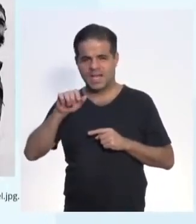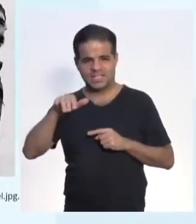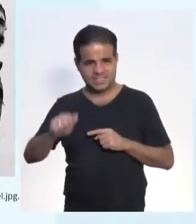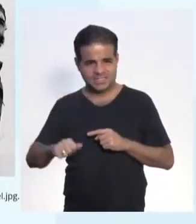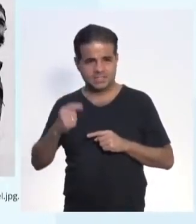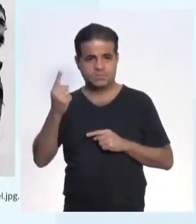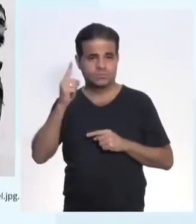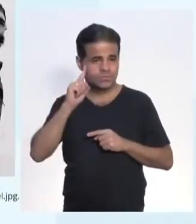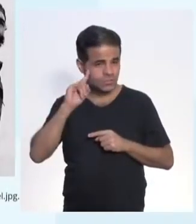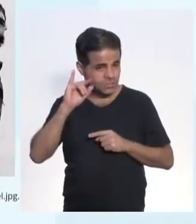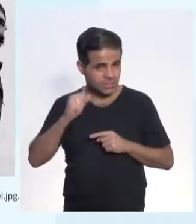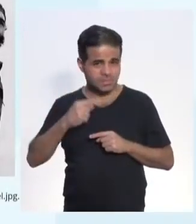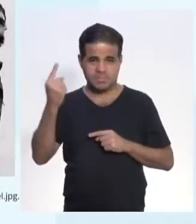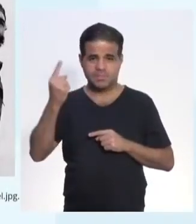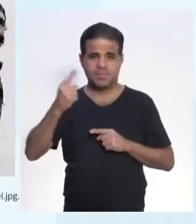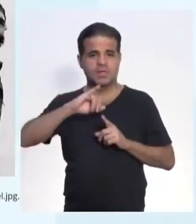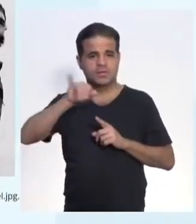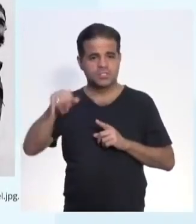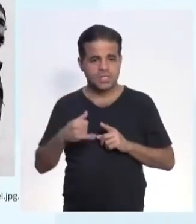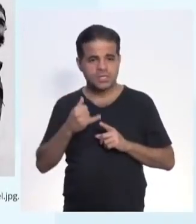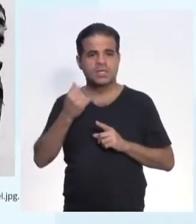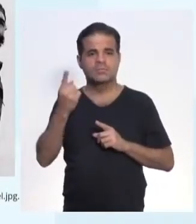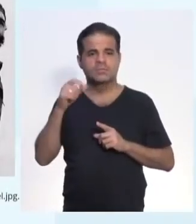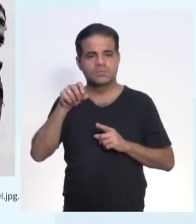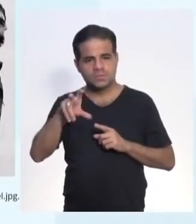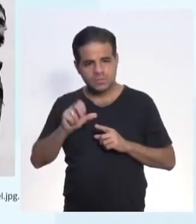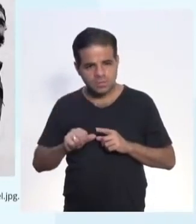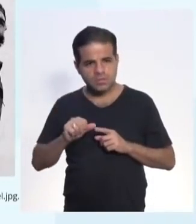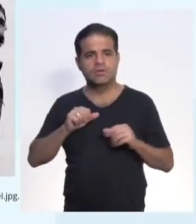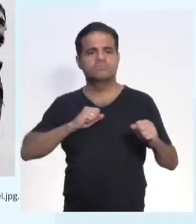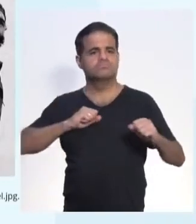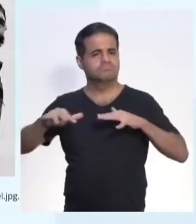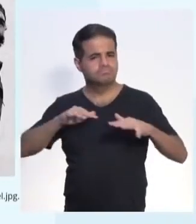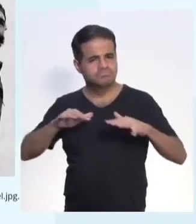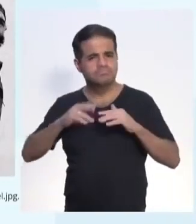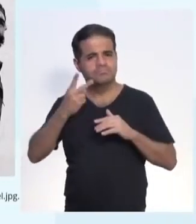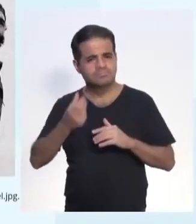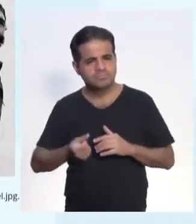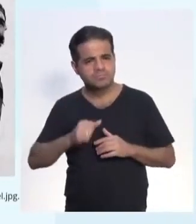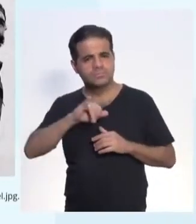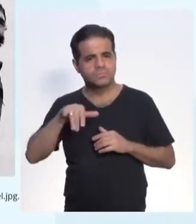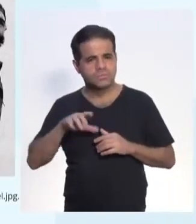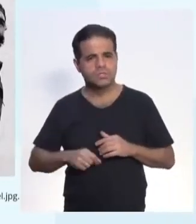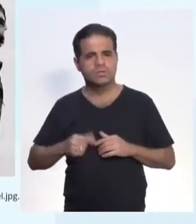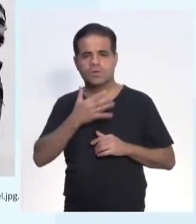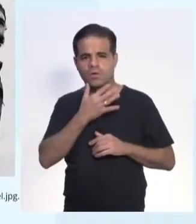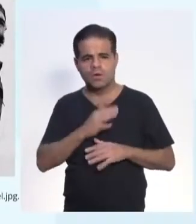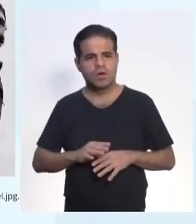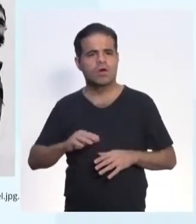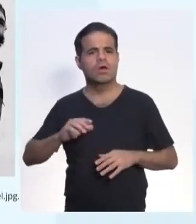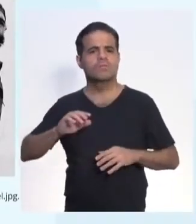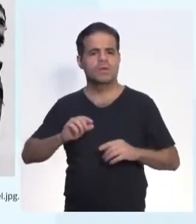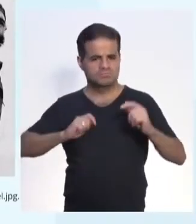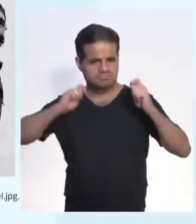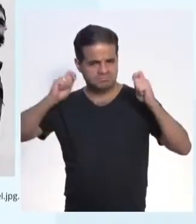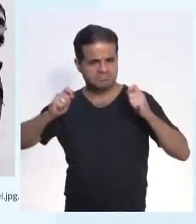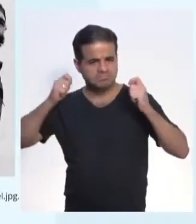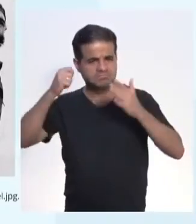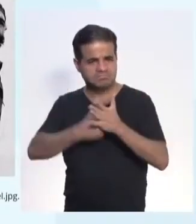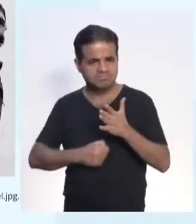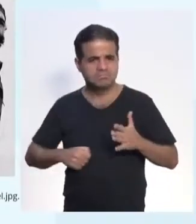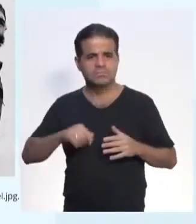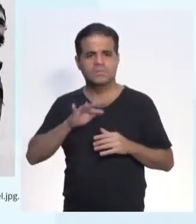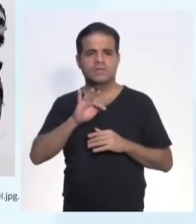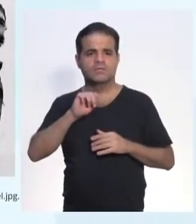de janeiro de 59, pelo movimento 26 de julho, liderado pelo então revolucionário Fidel Castro. O